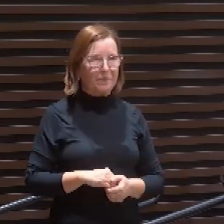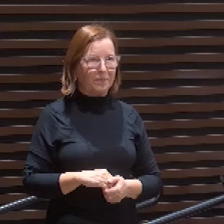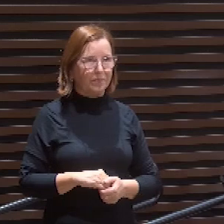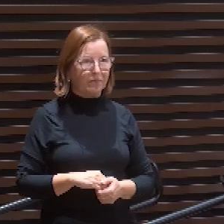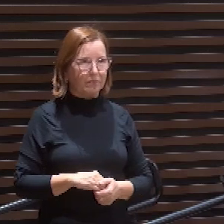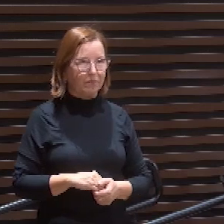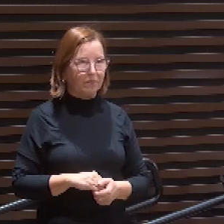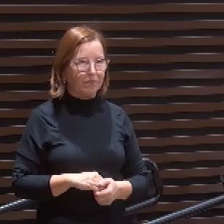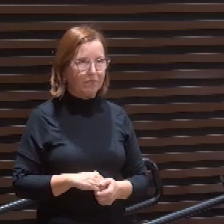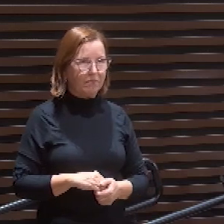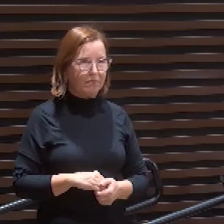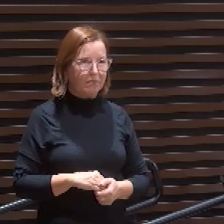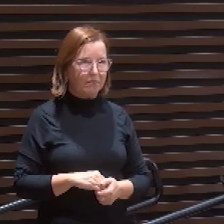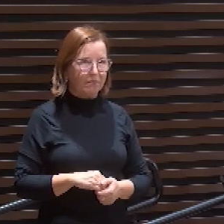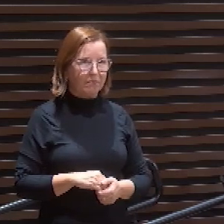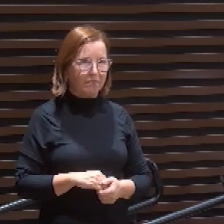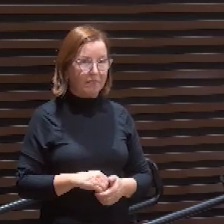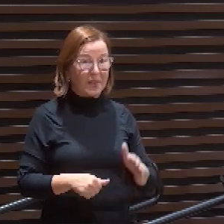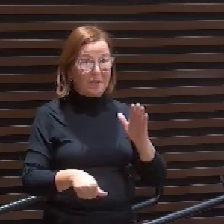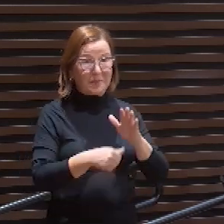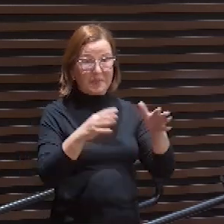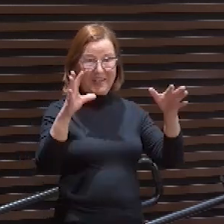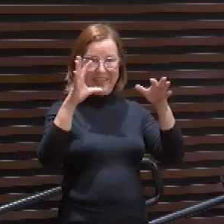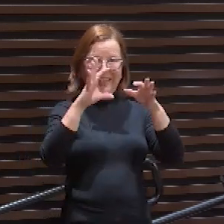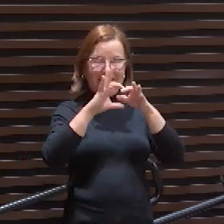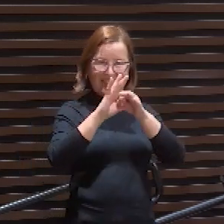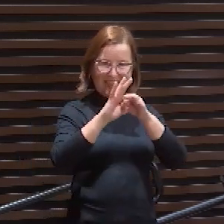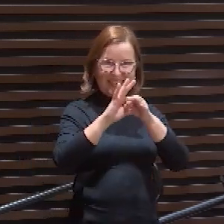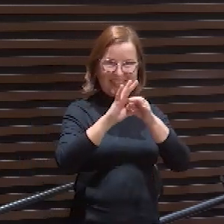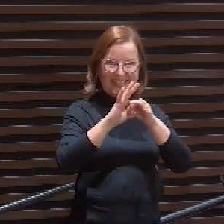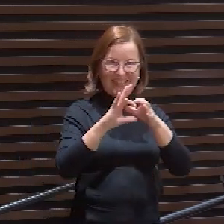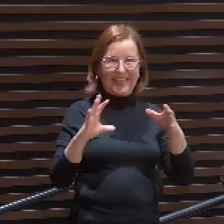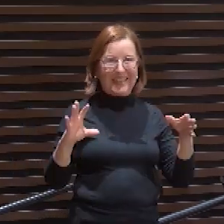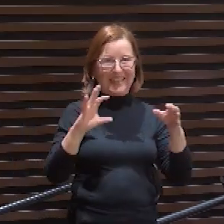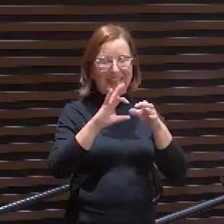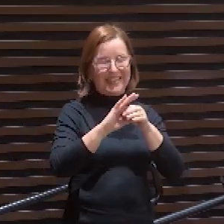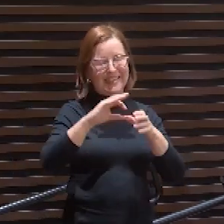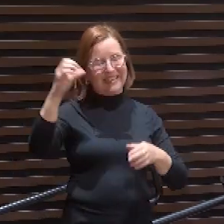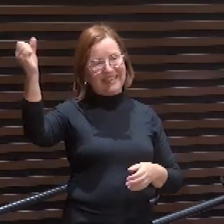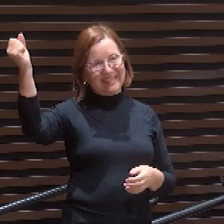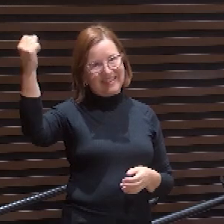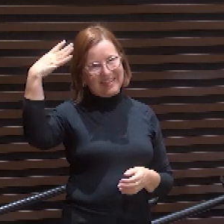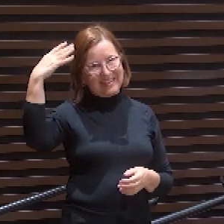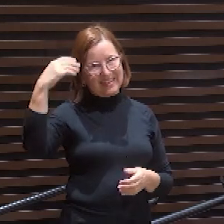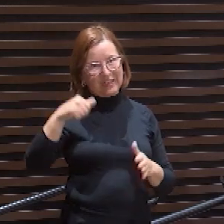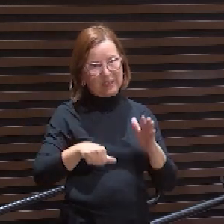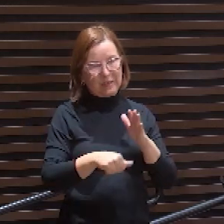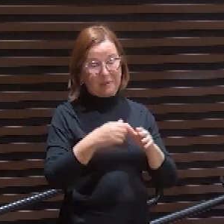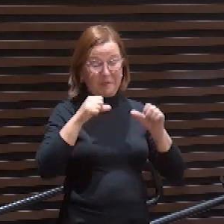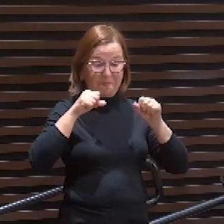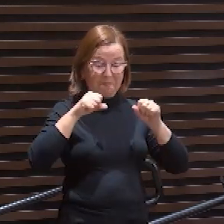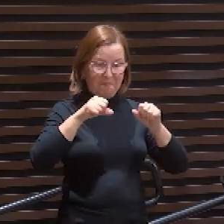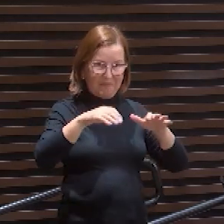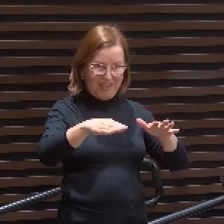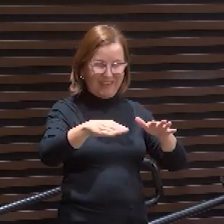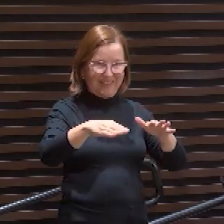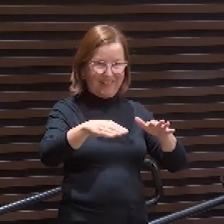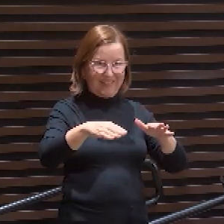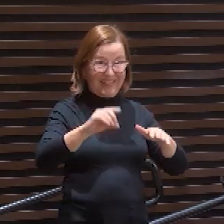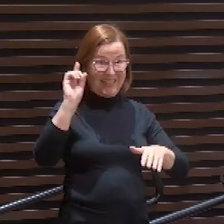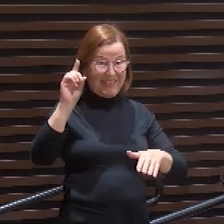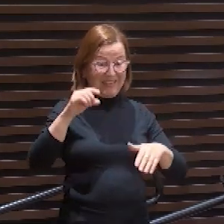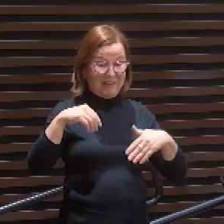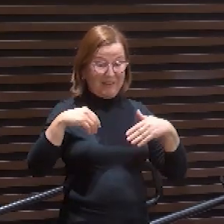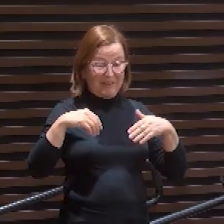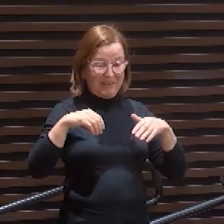Então a primeira aliança foi a aliança da graça. E a primeira bênção de Deus para